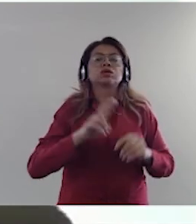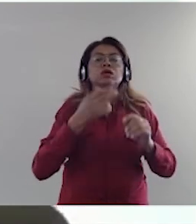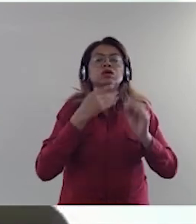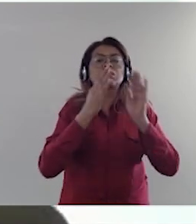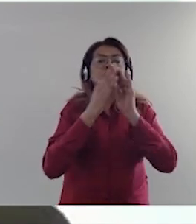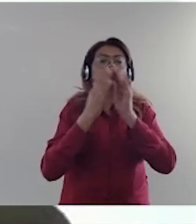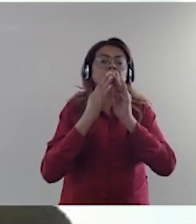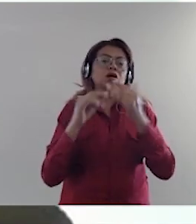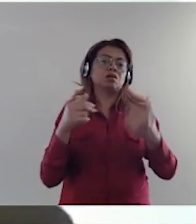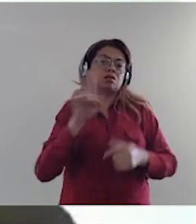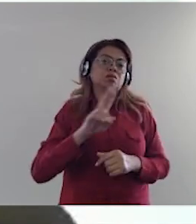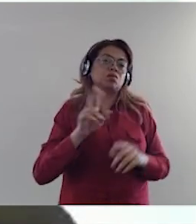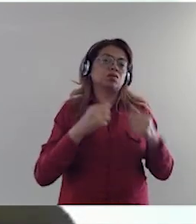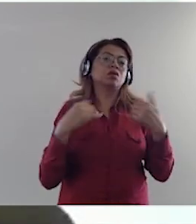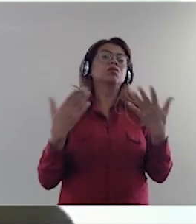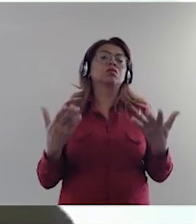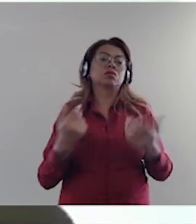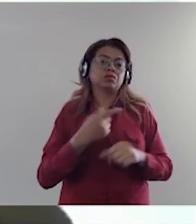de tempo.